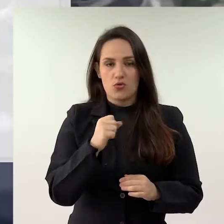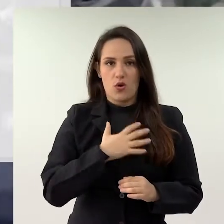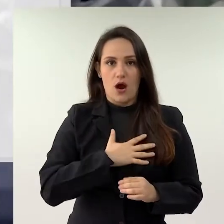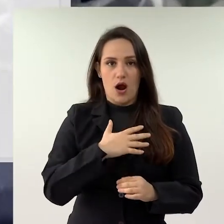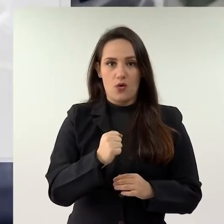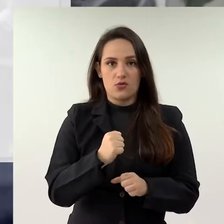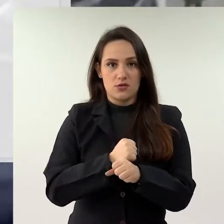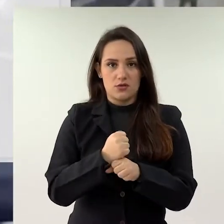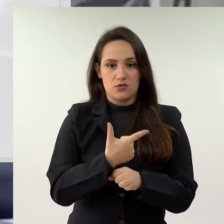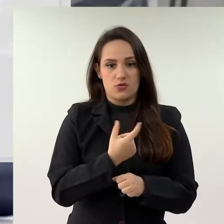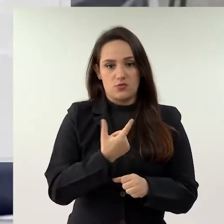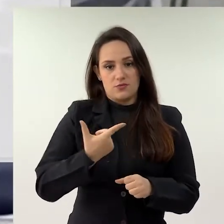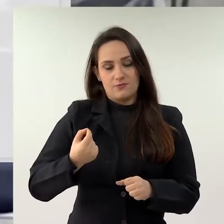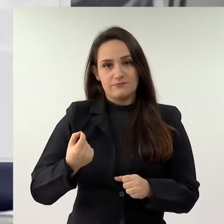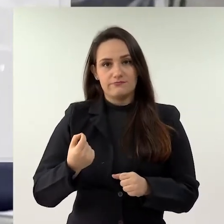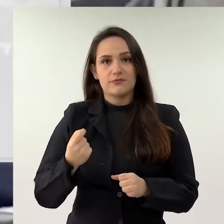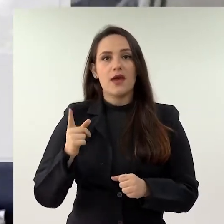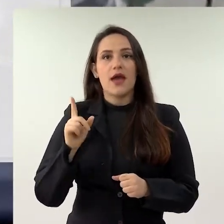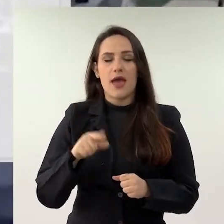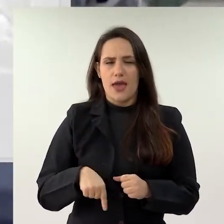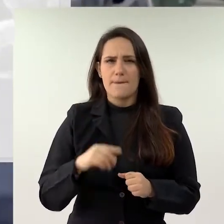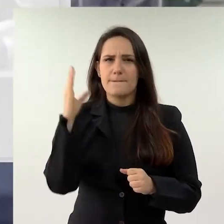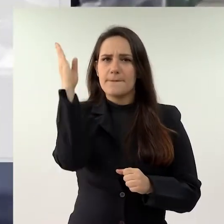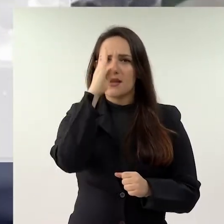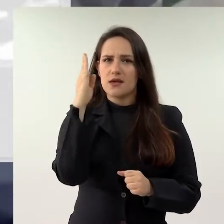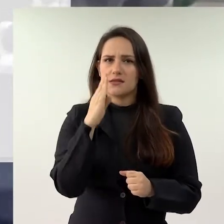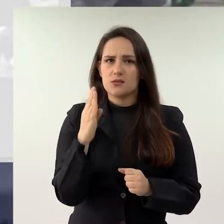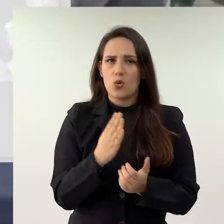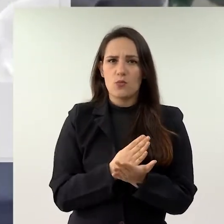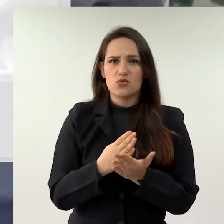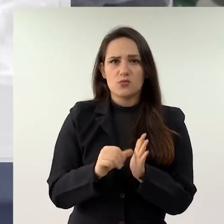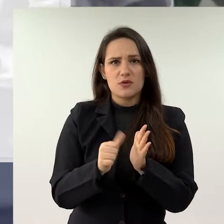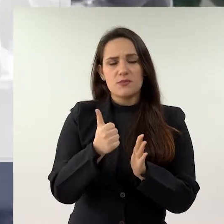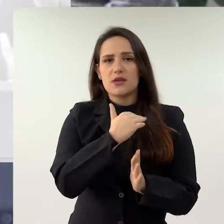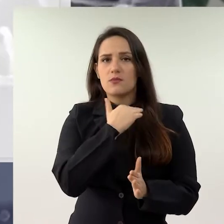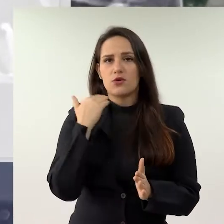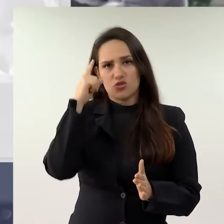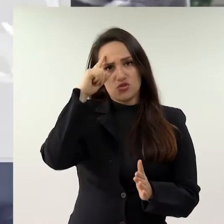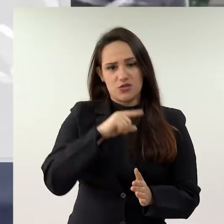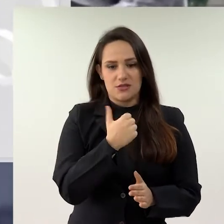Brasil registrou o primeiro óbito em 17 de março e